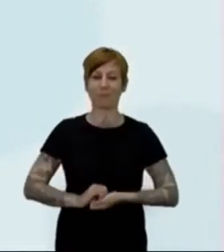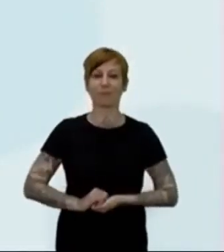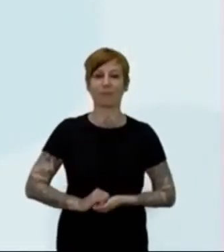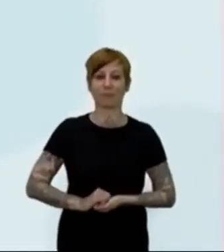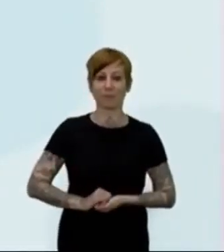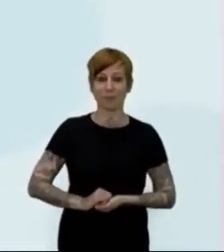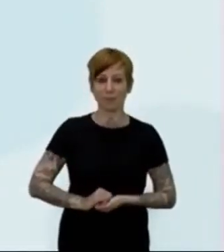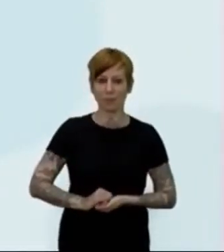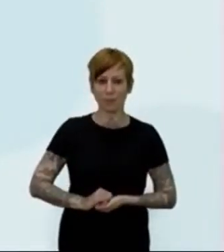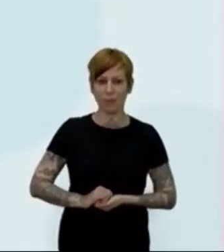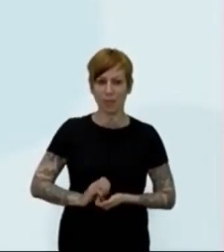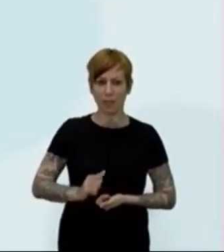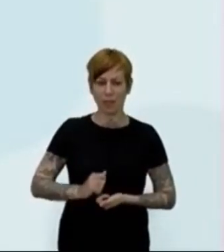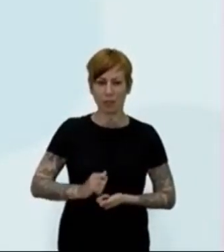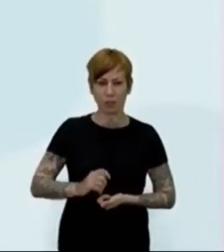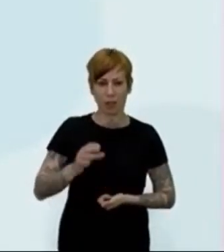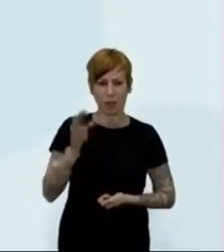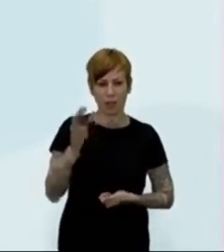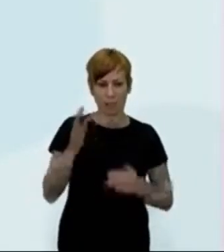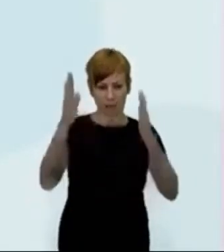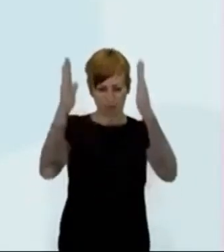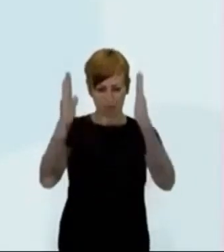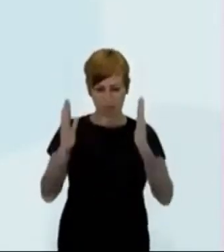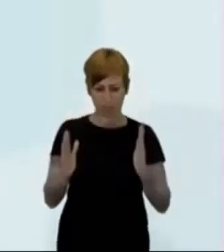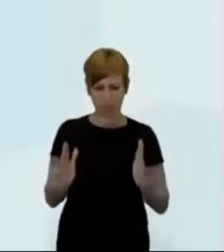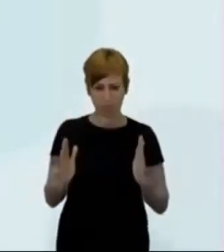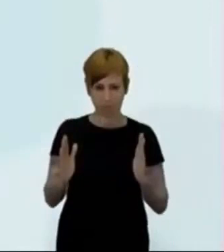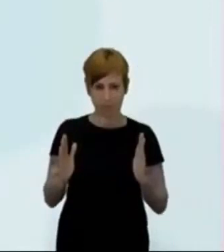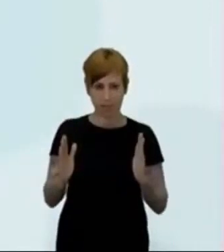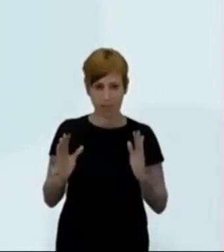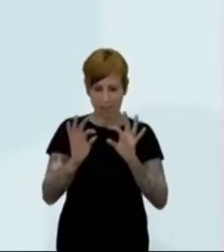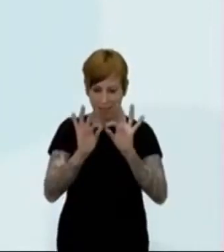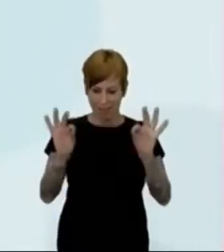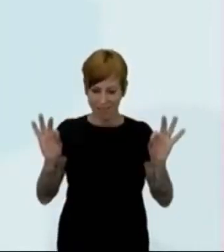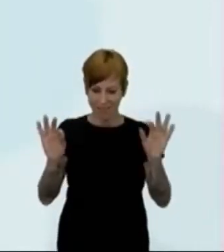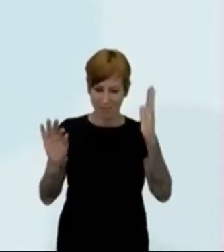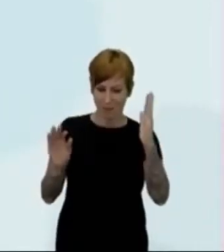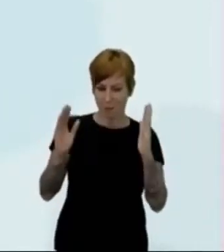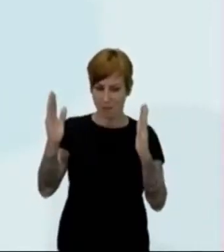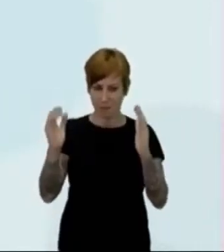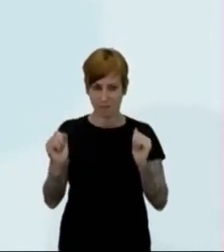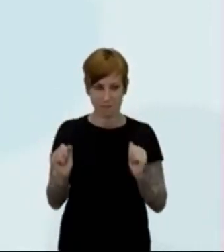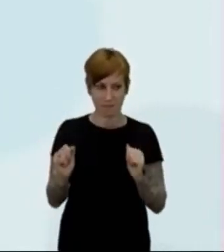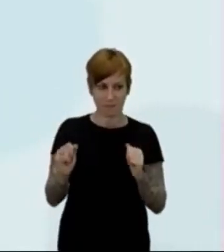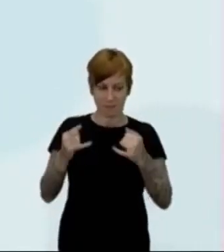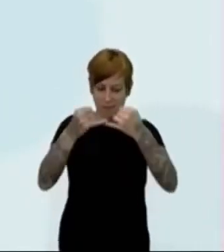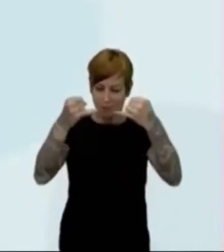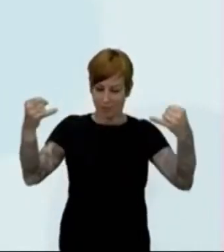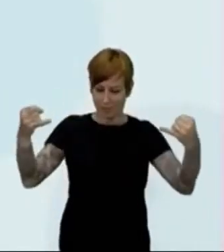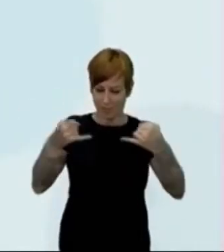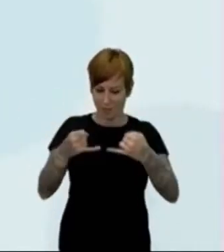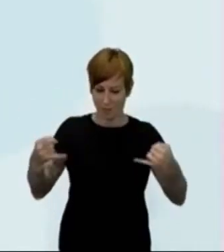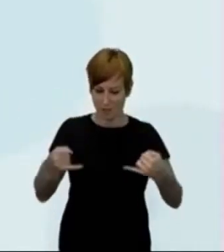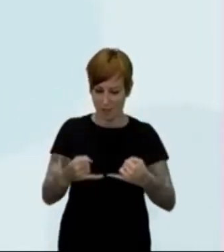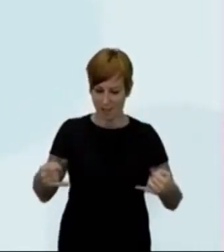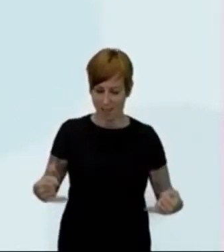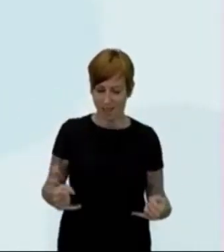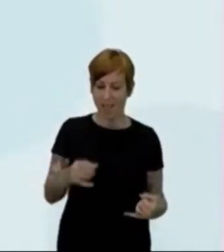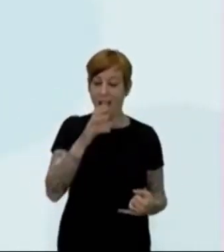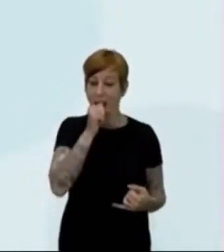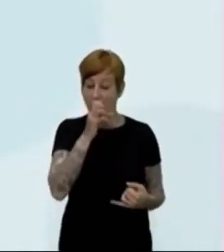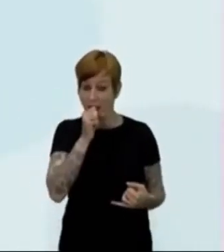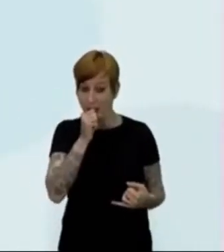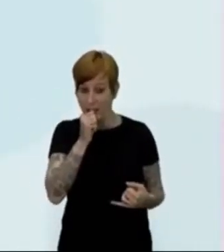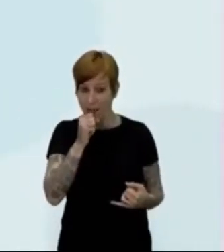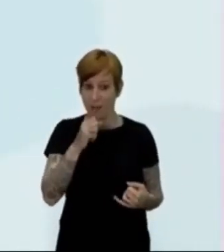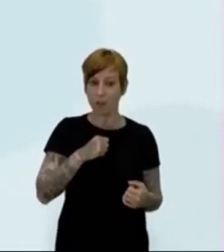gente vai ter o feixe de retas paralelas. Lembra dos feixes de retas paralelas? A reta em laranja aí, ó, reta A, paralela à reta B, porque ela mantém